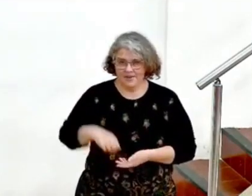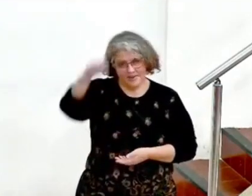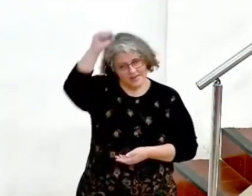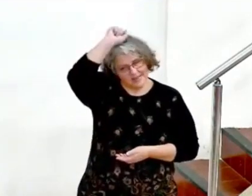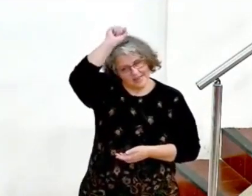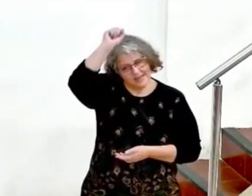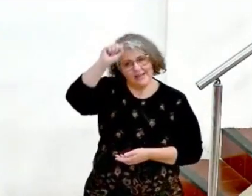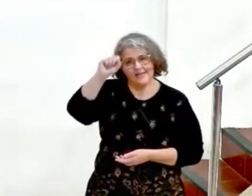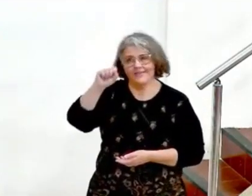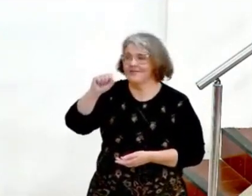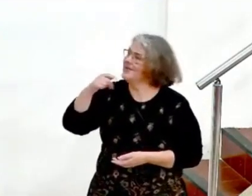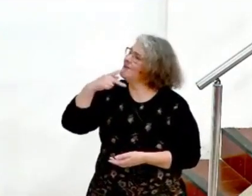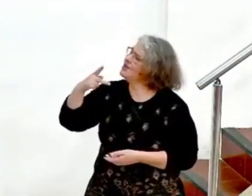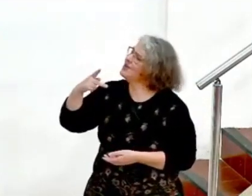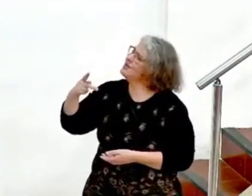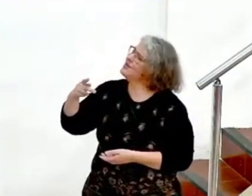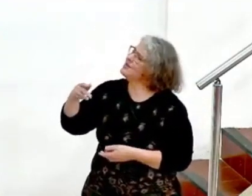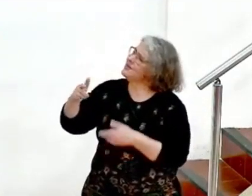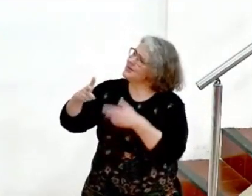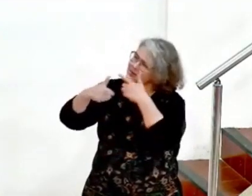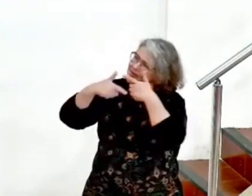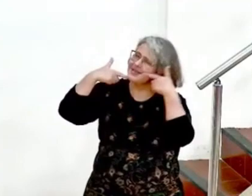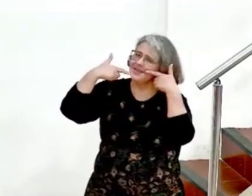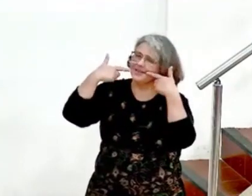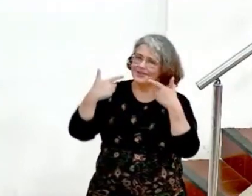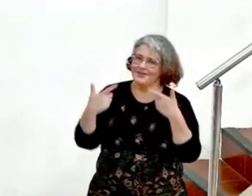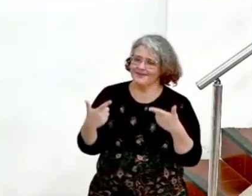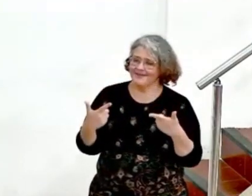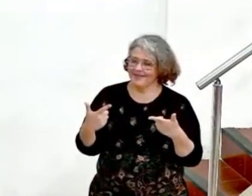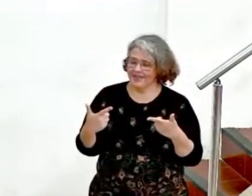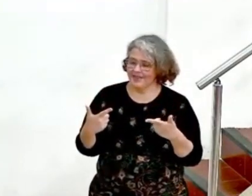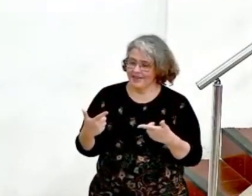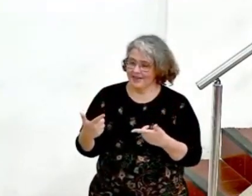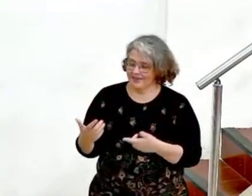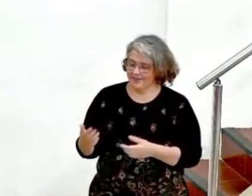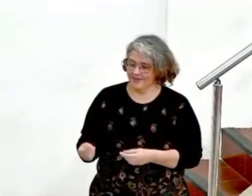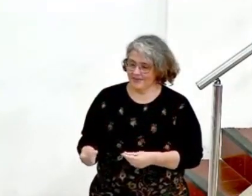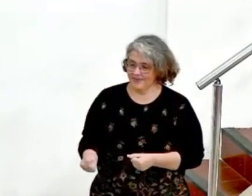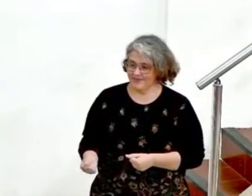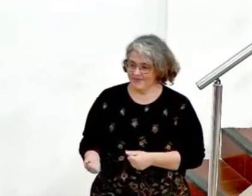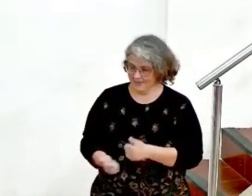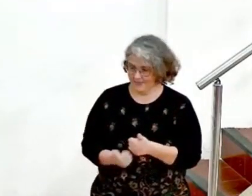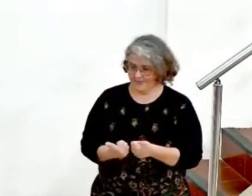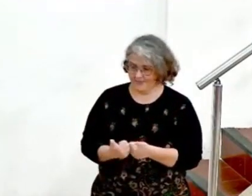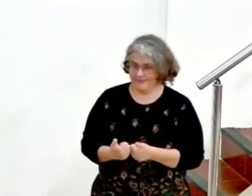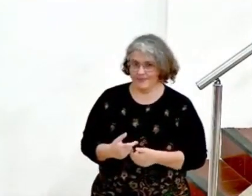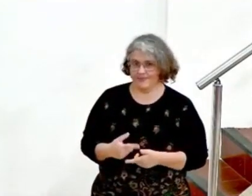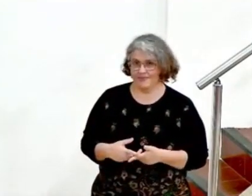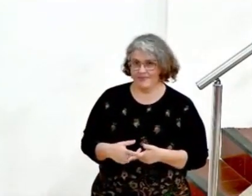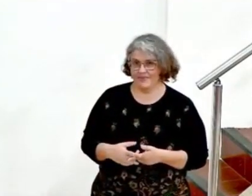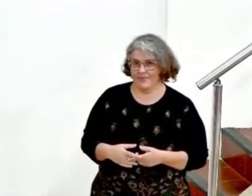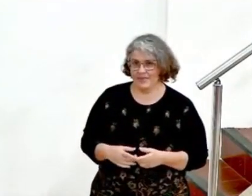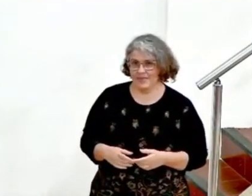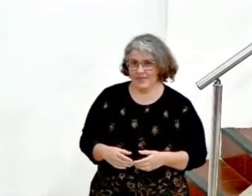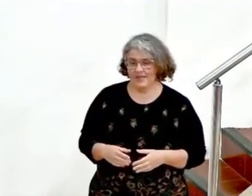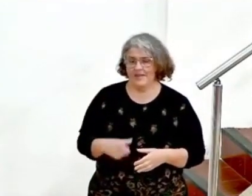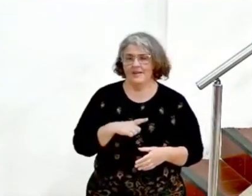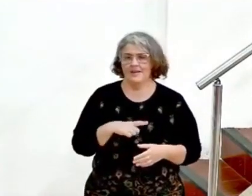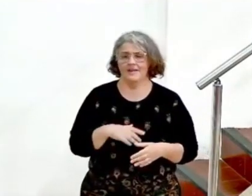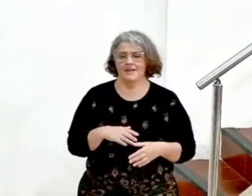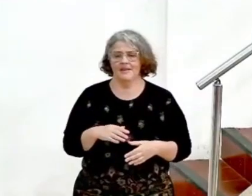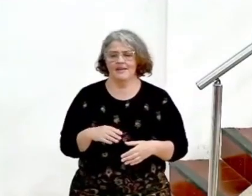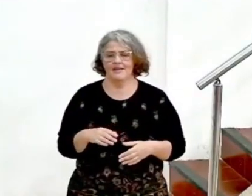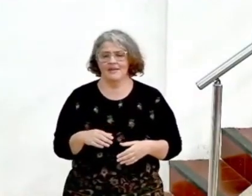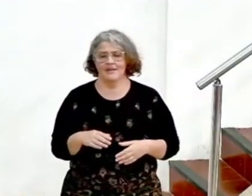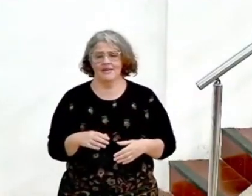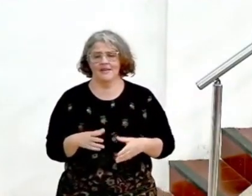de riso, e todo aquele que ouvir isso vai rir-se juntamente comigo. E acrescentou: quem teria dito a Abraão que Sara